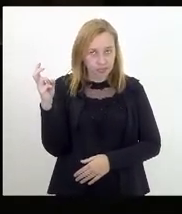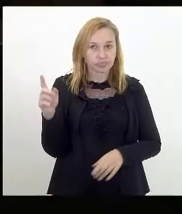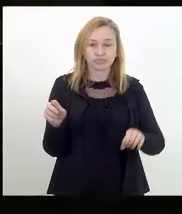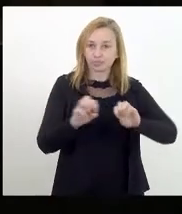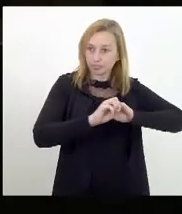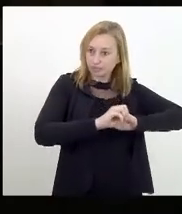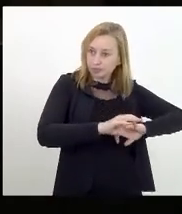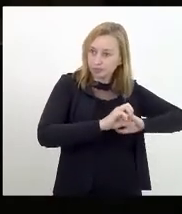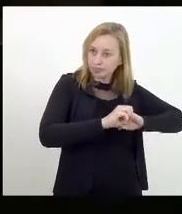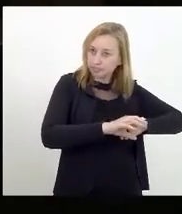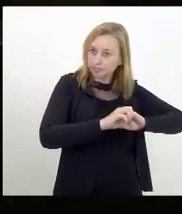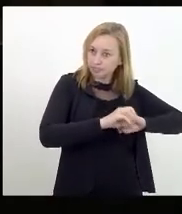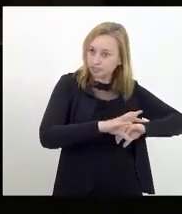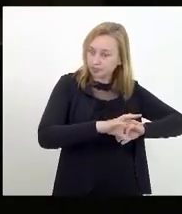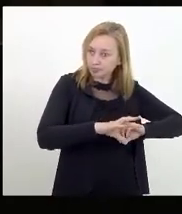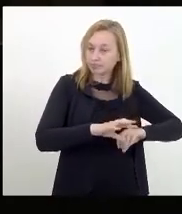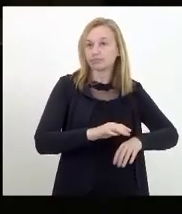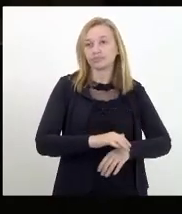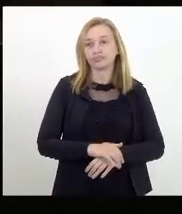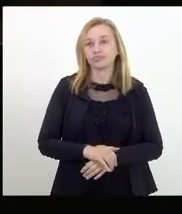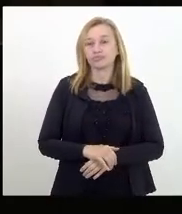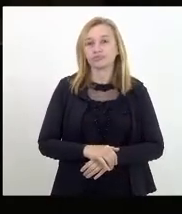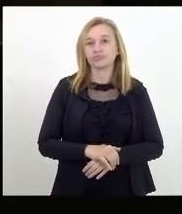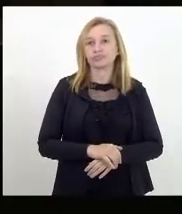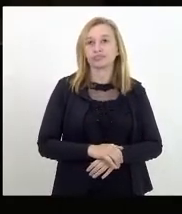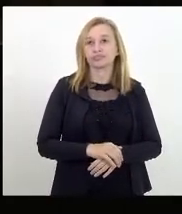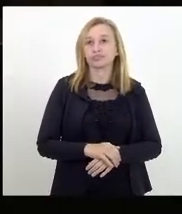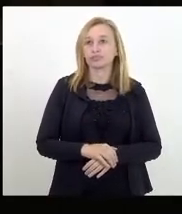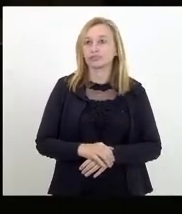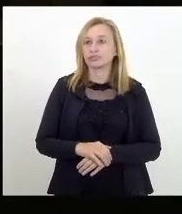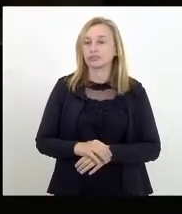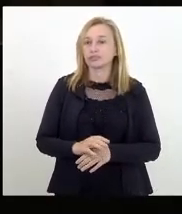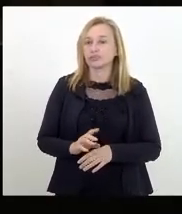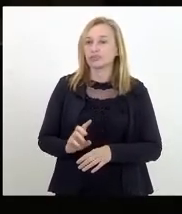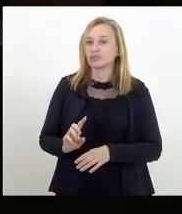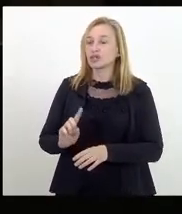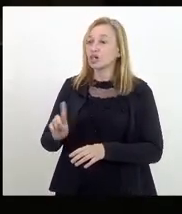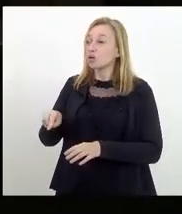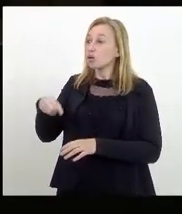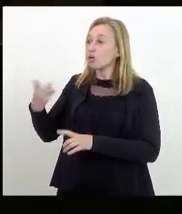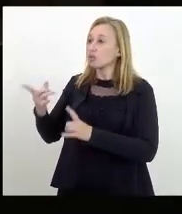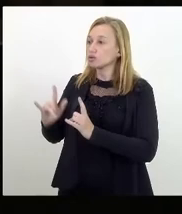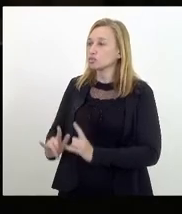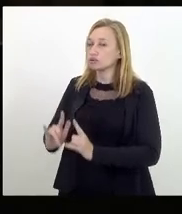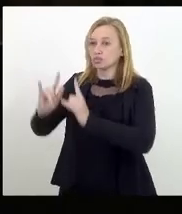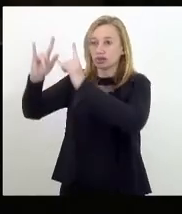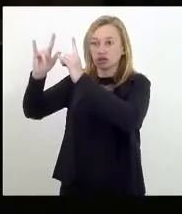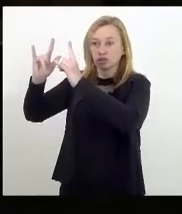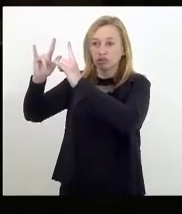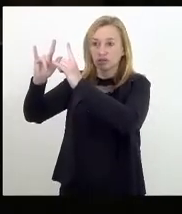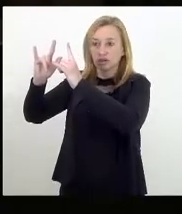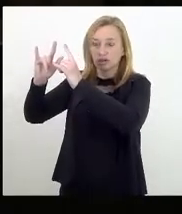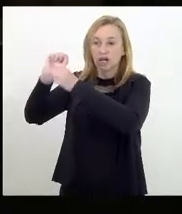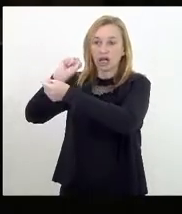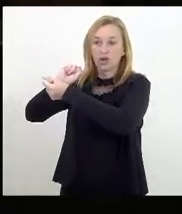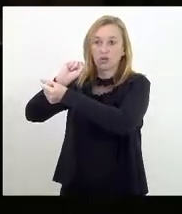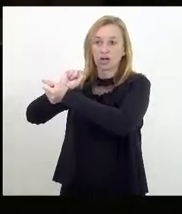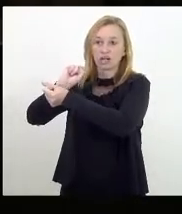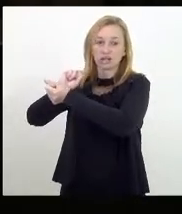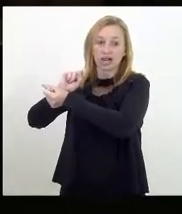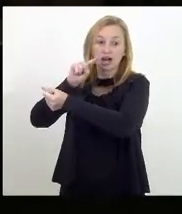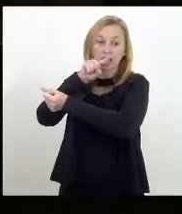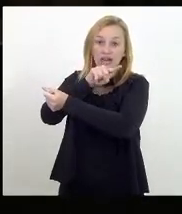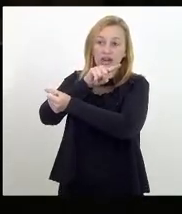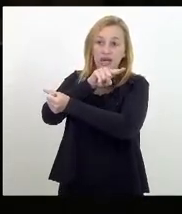educação que tem sede no edifício ocupam outros imóveis para aguardar o